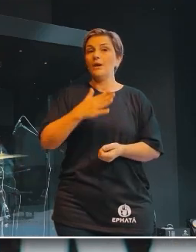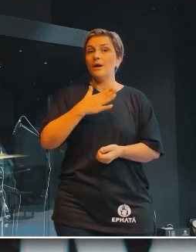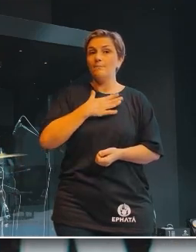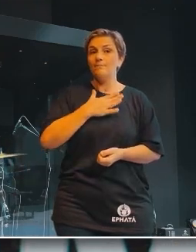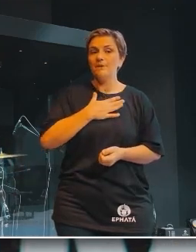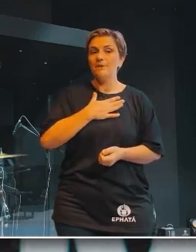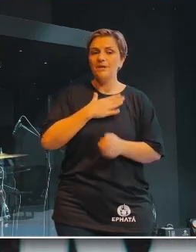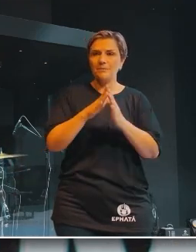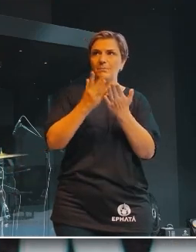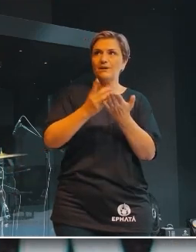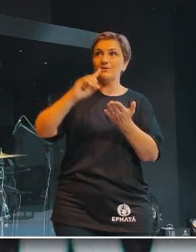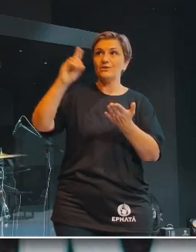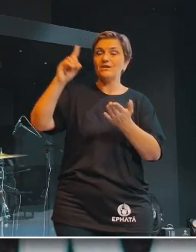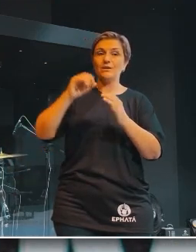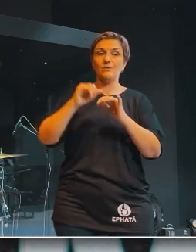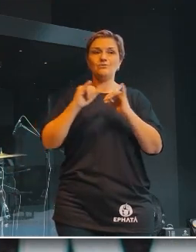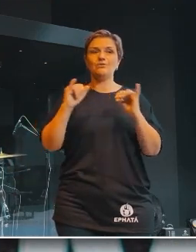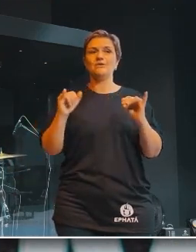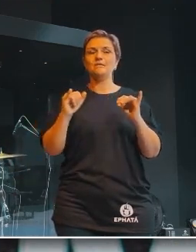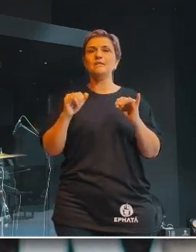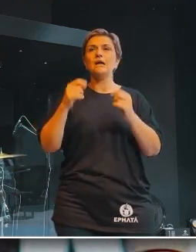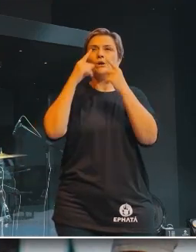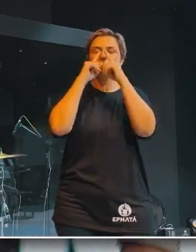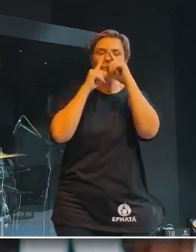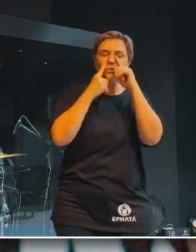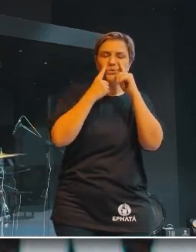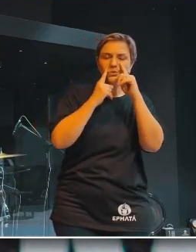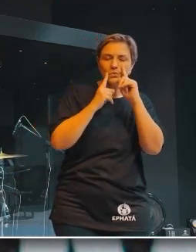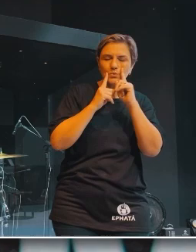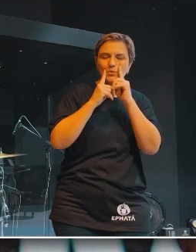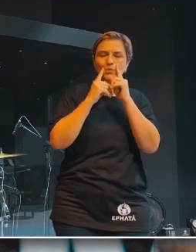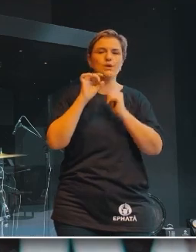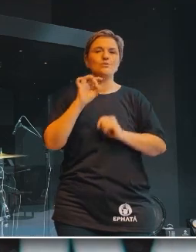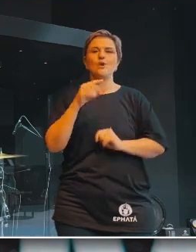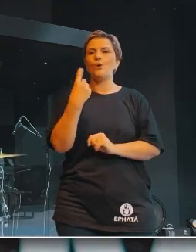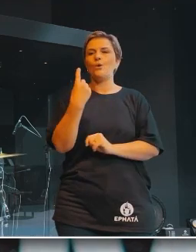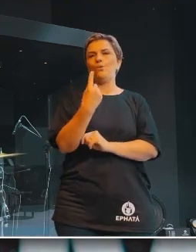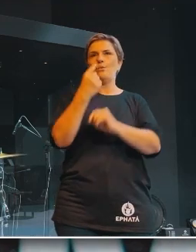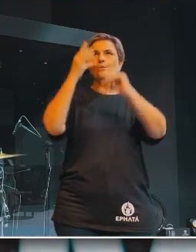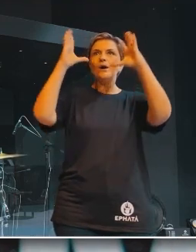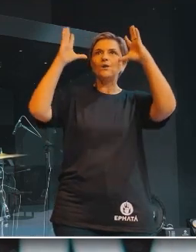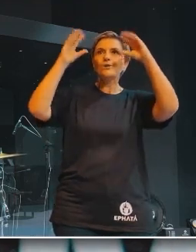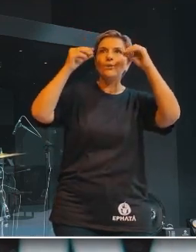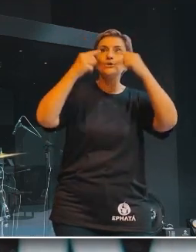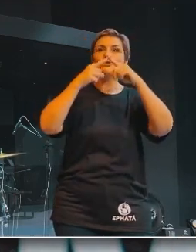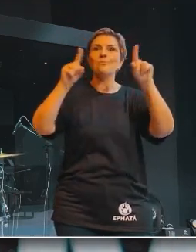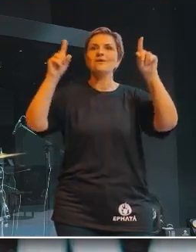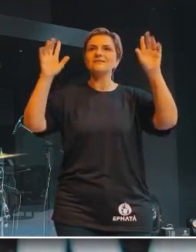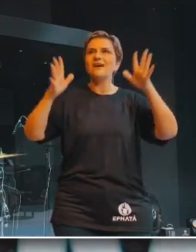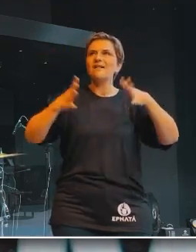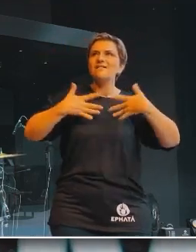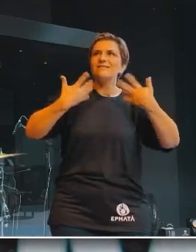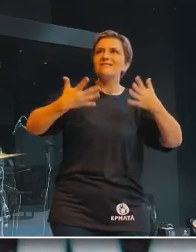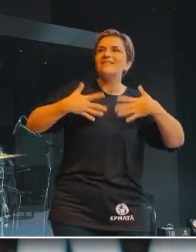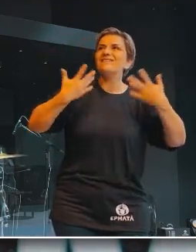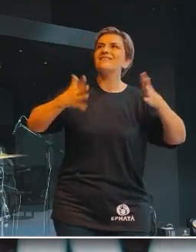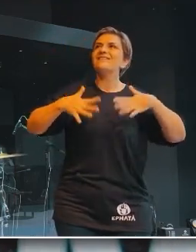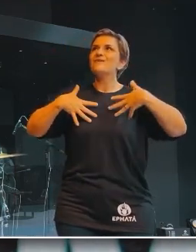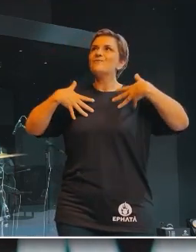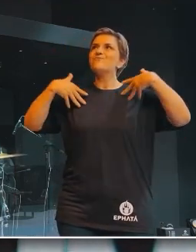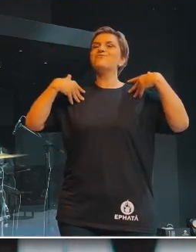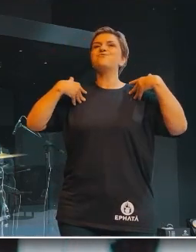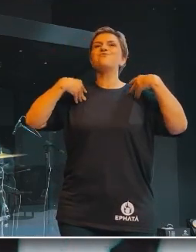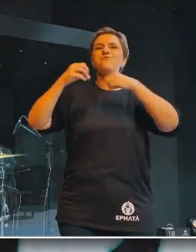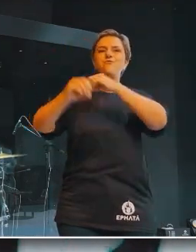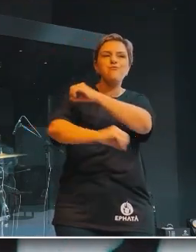Bíblia diz que o choro só dura uma noite, mas a alegria